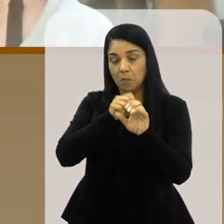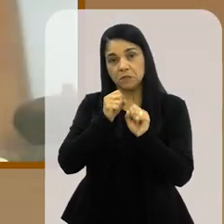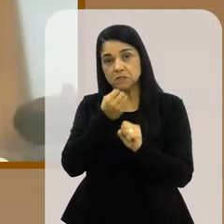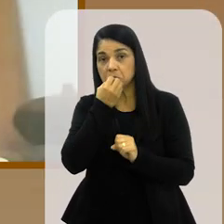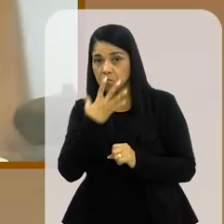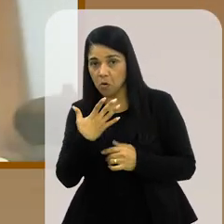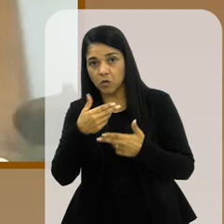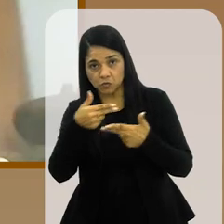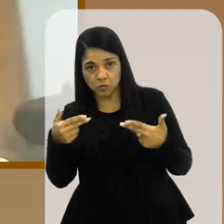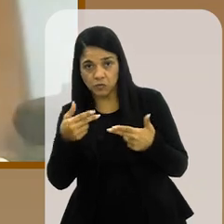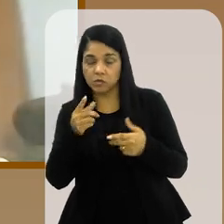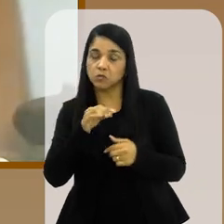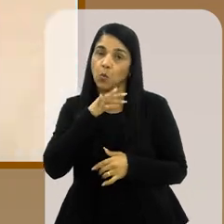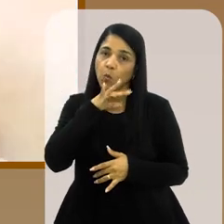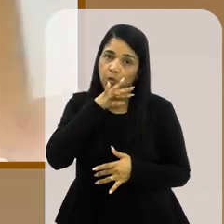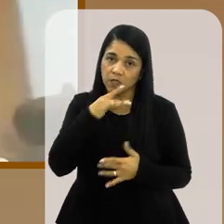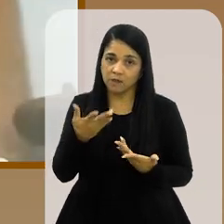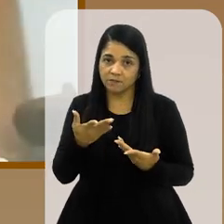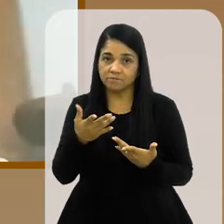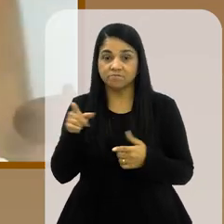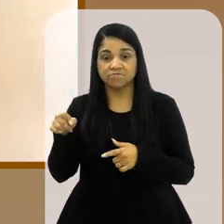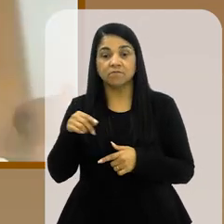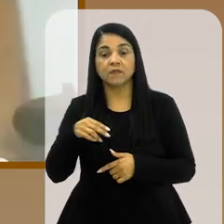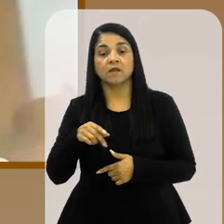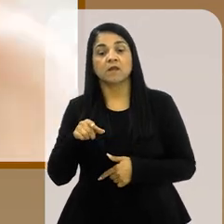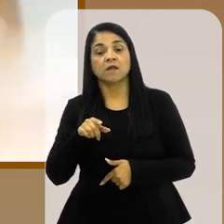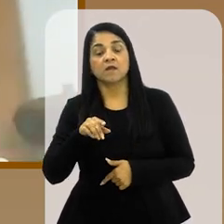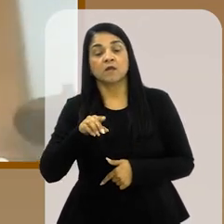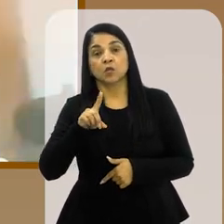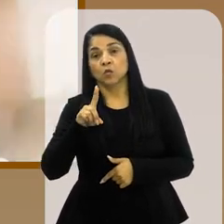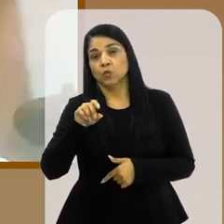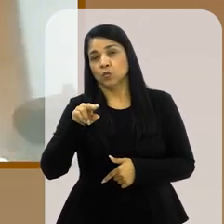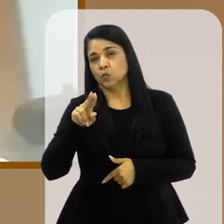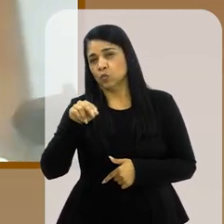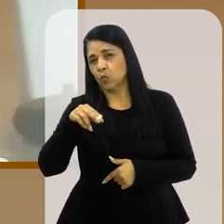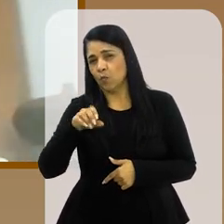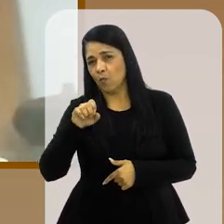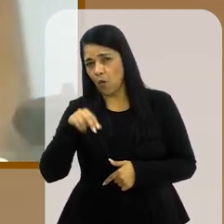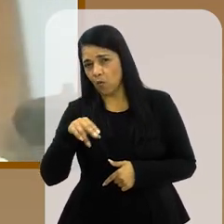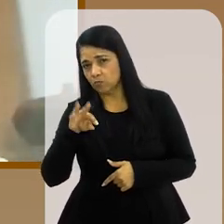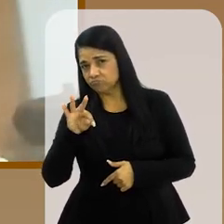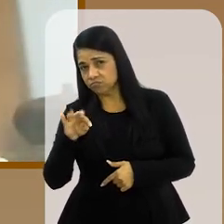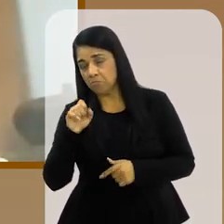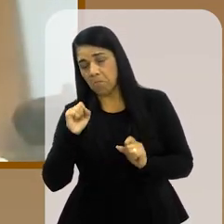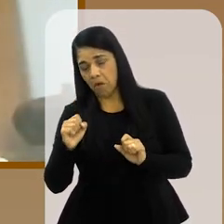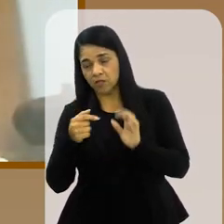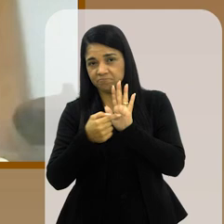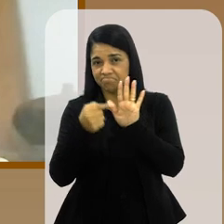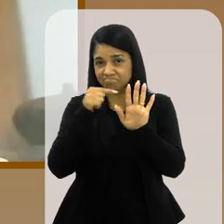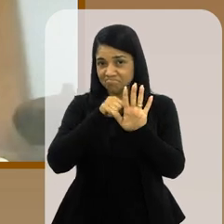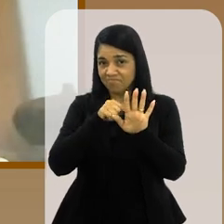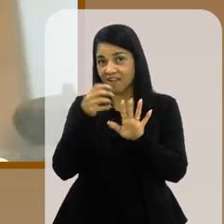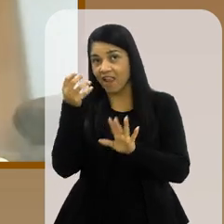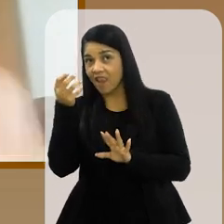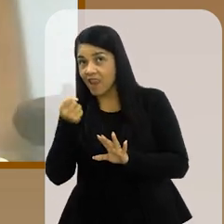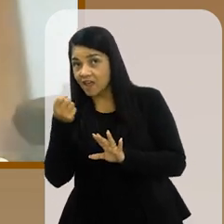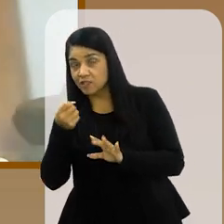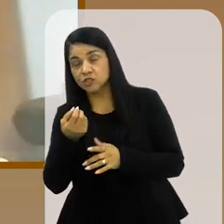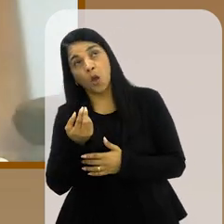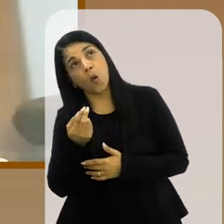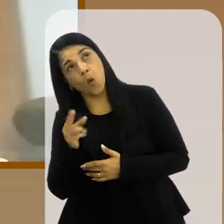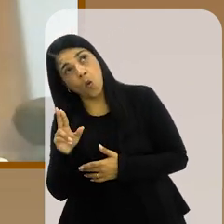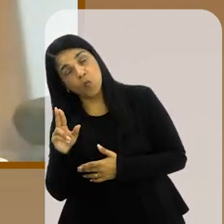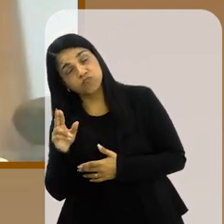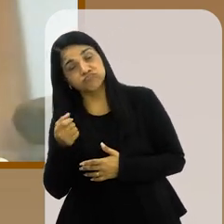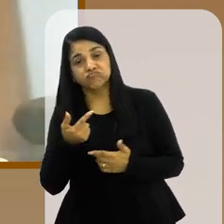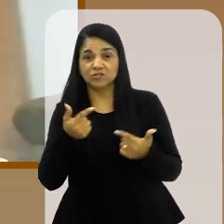sentido, assim. Você pode achar uma garrafa de leite, ou eu já não lembro o que você podia achar de tão ruim. Eu